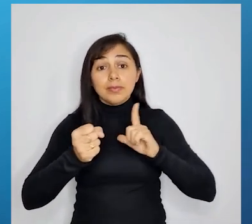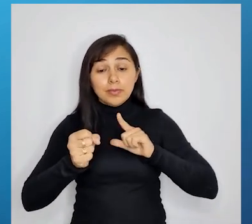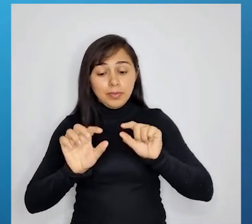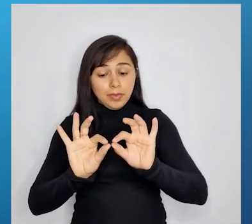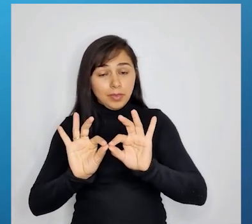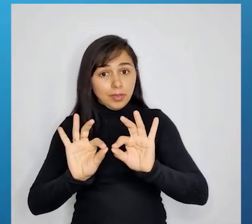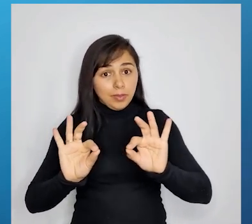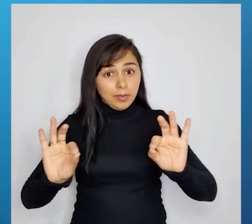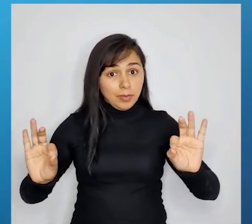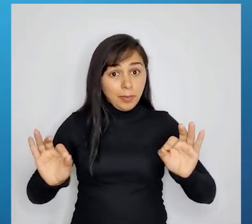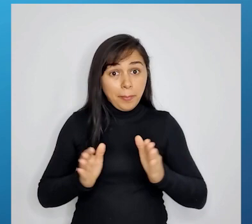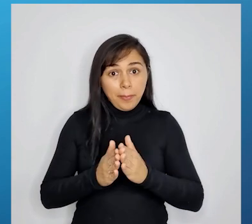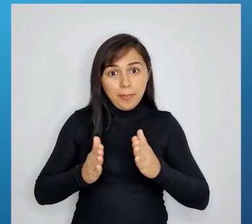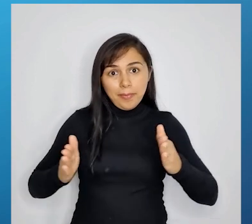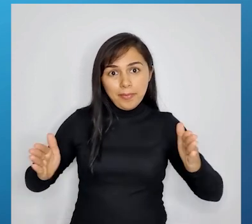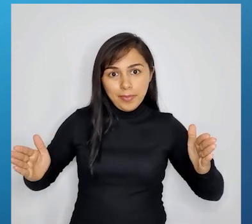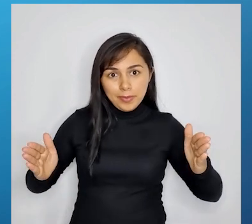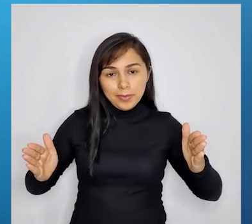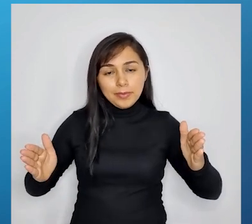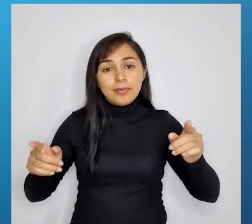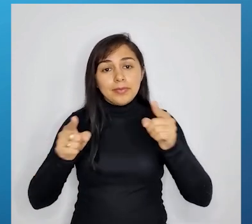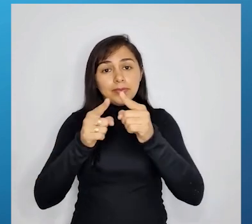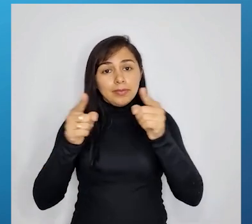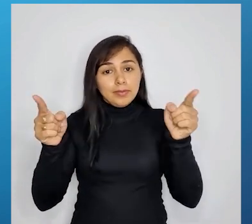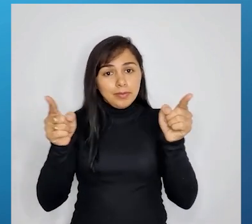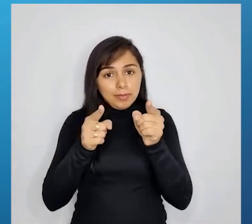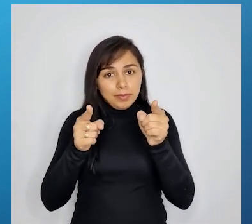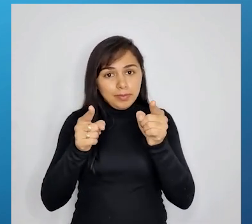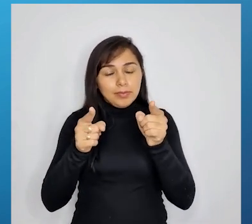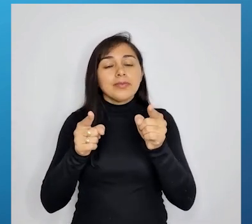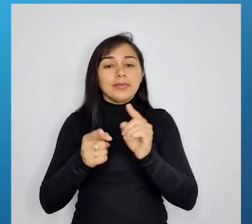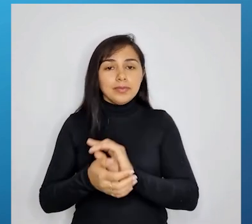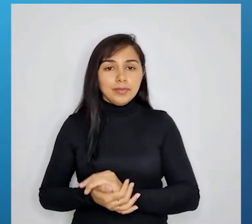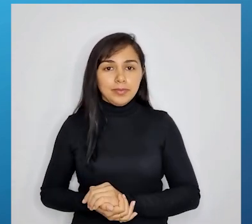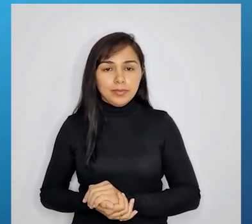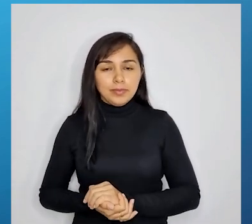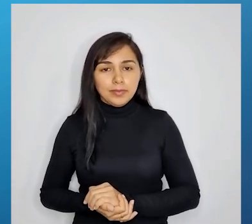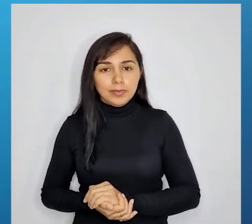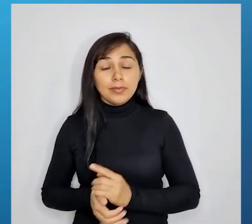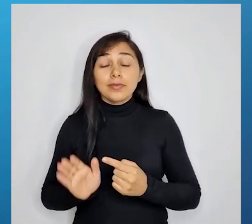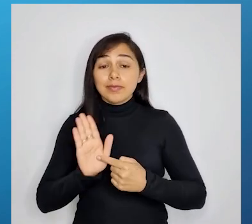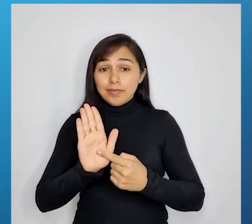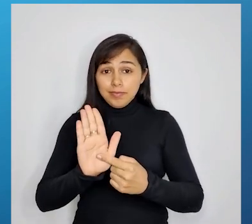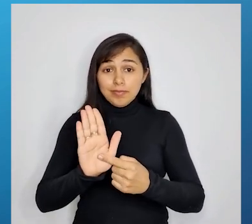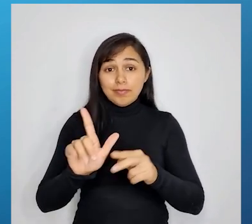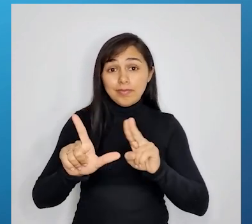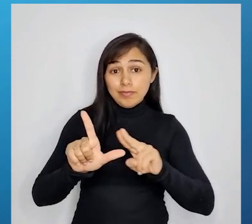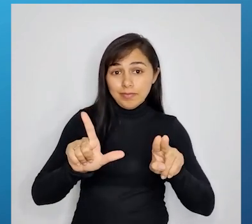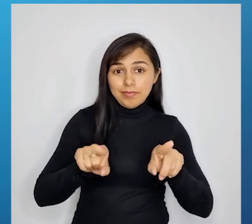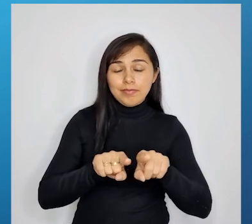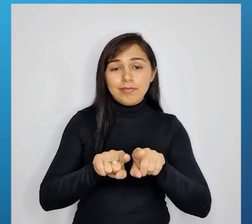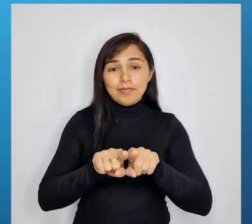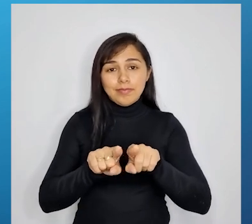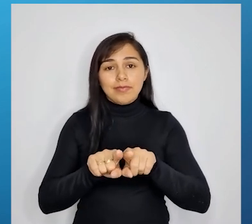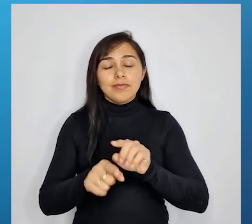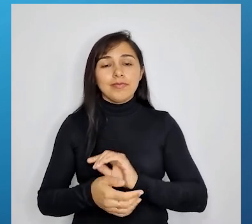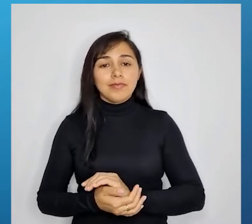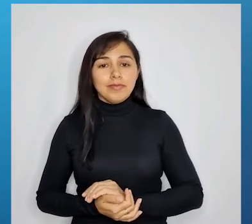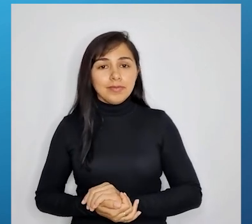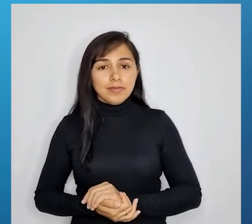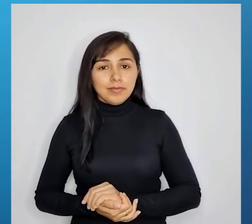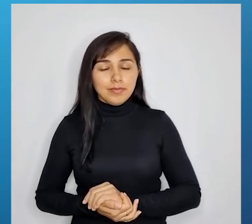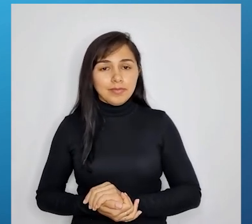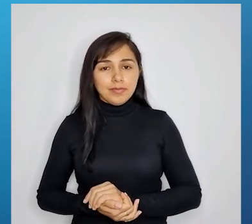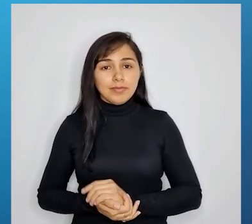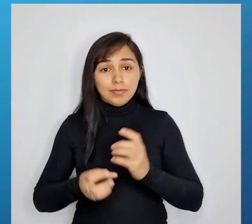e base menor, né? Como está falando aqui nas legendas, né? Eu vou explicar essas legendas aqui para você.